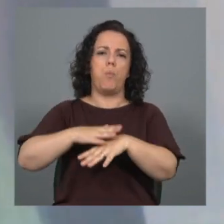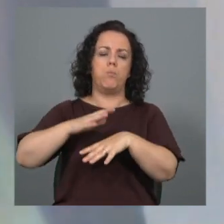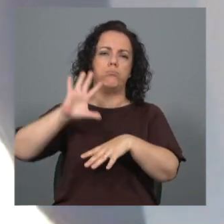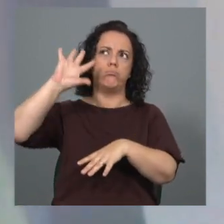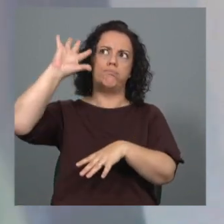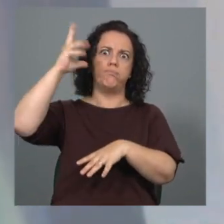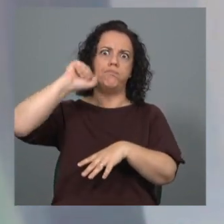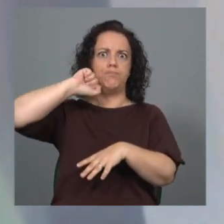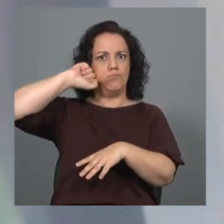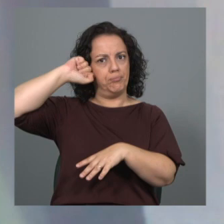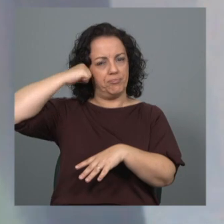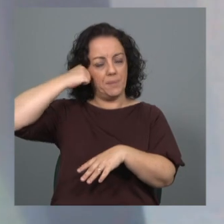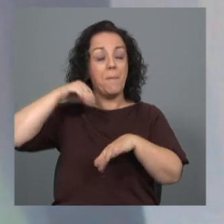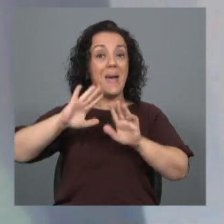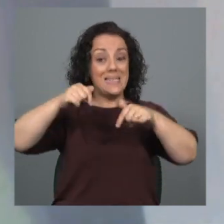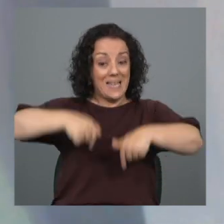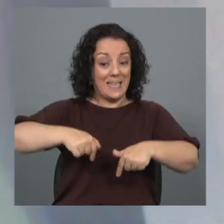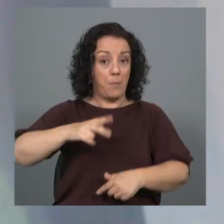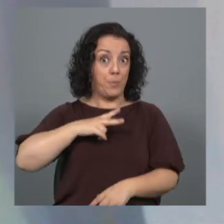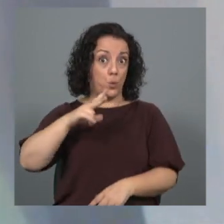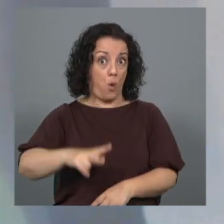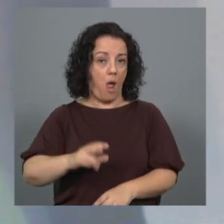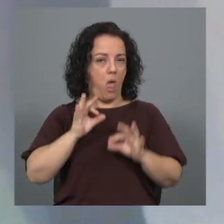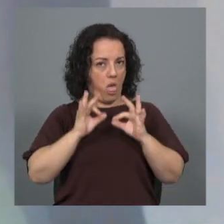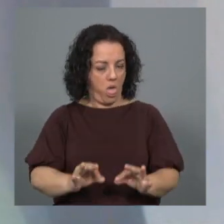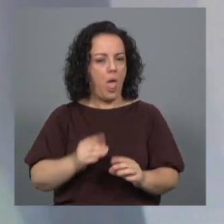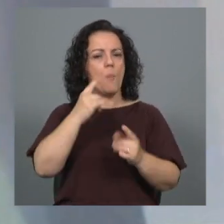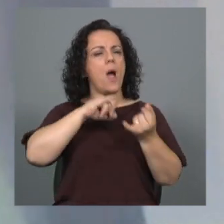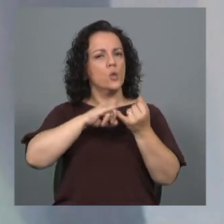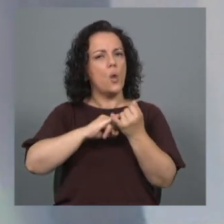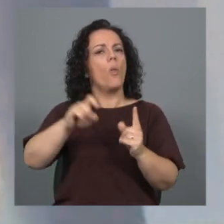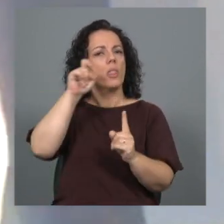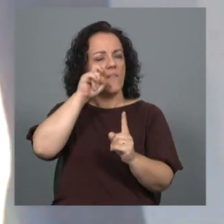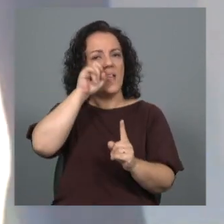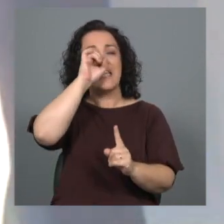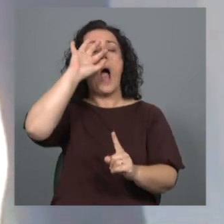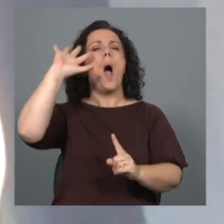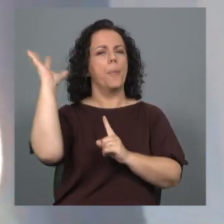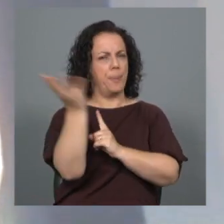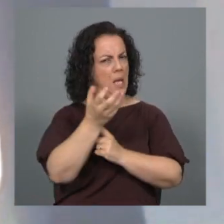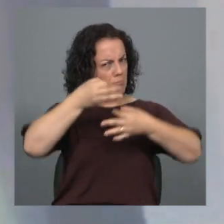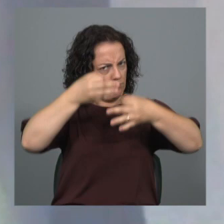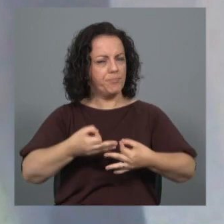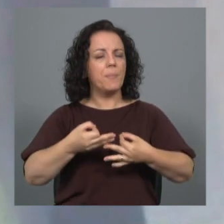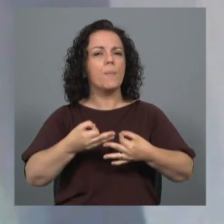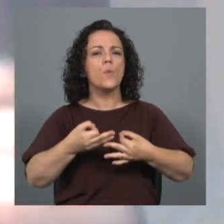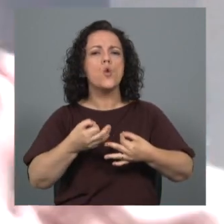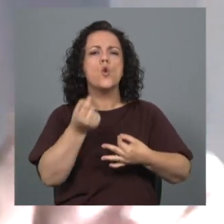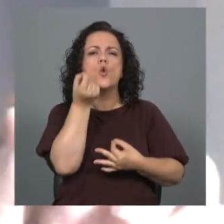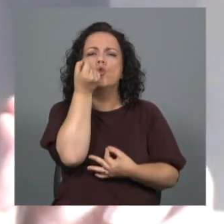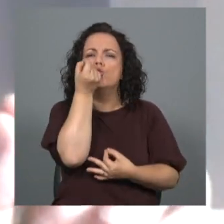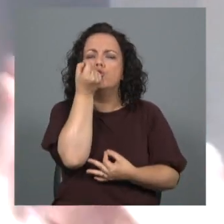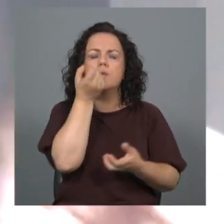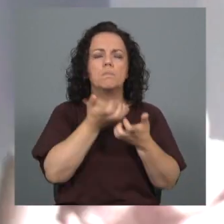a Rocha em Portugal é claramente uma organização de defesa do ambiente, com uma distinção de